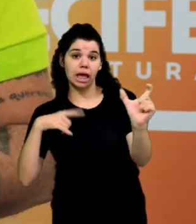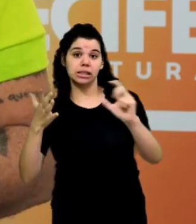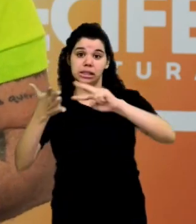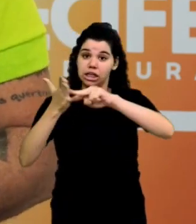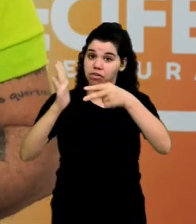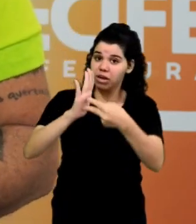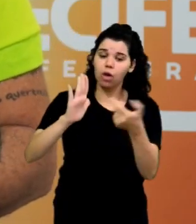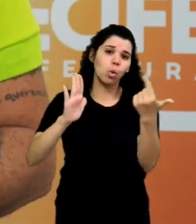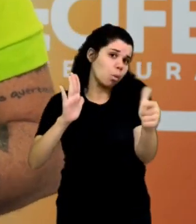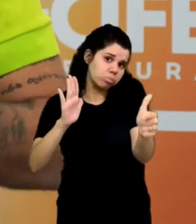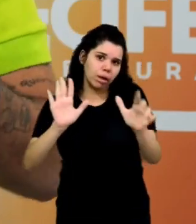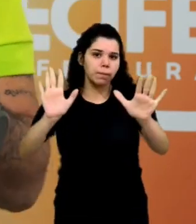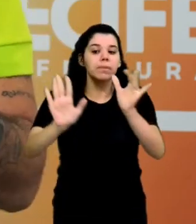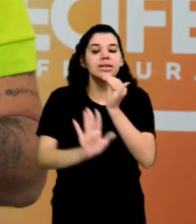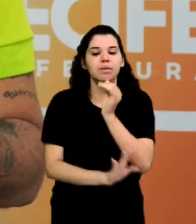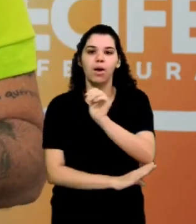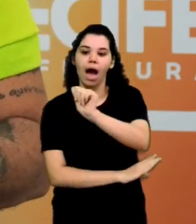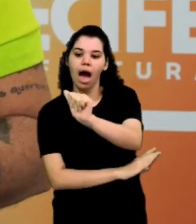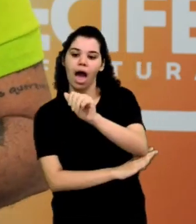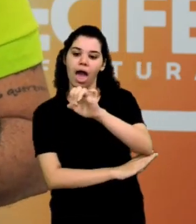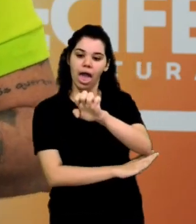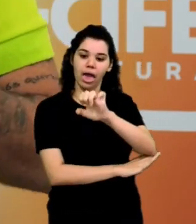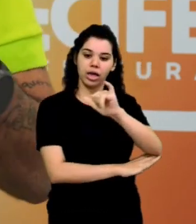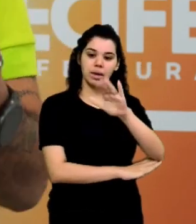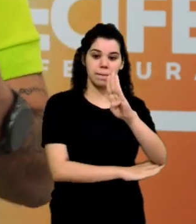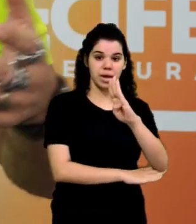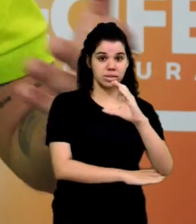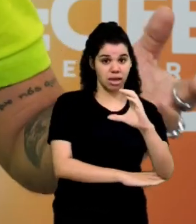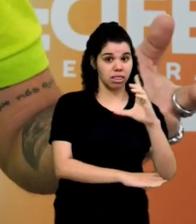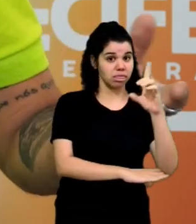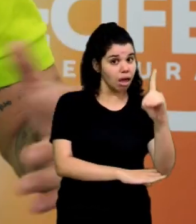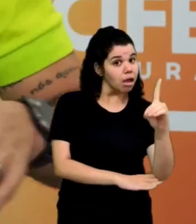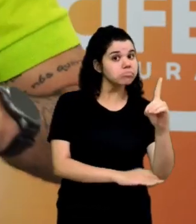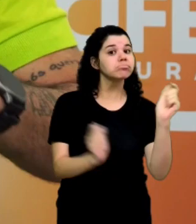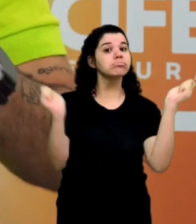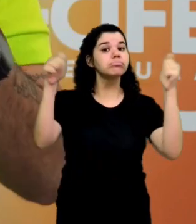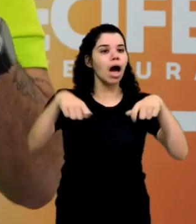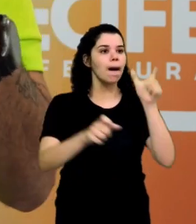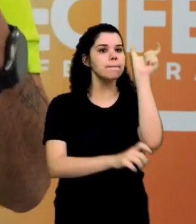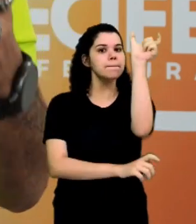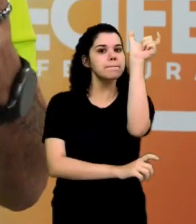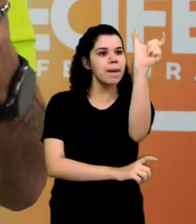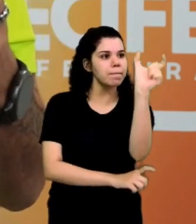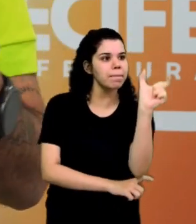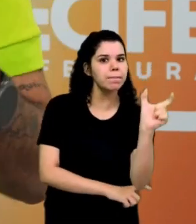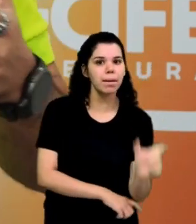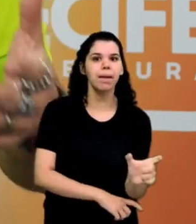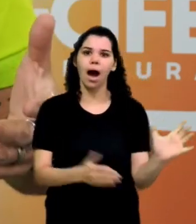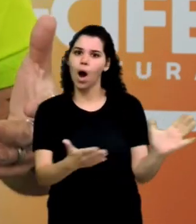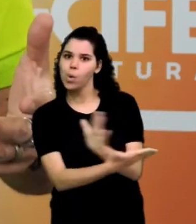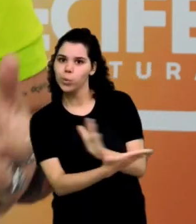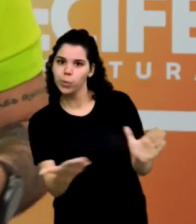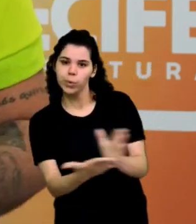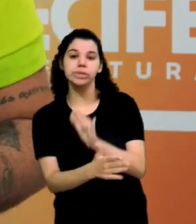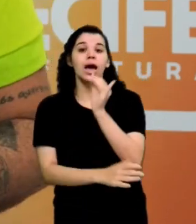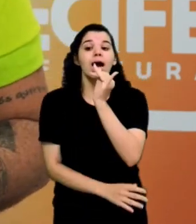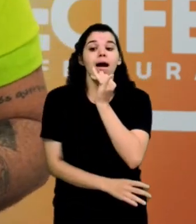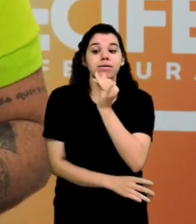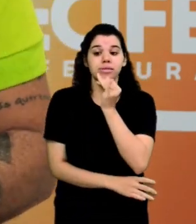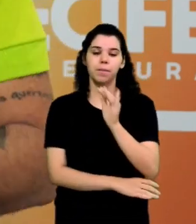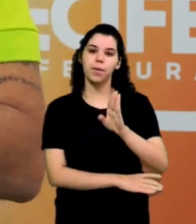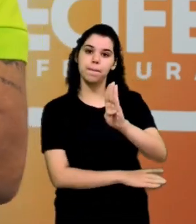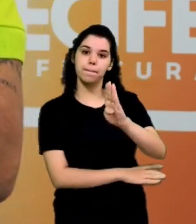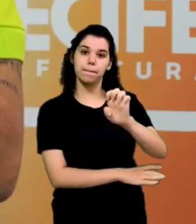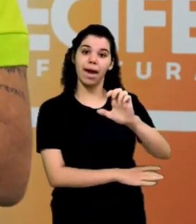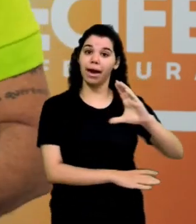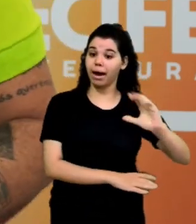se eu pegar as letras A, E, I, B, C e D, eu posso formar algumas palavras, como por exemplo,